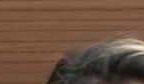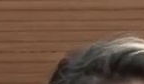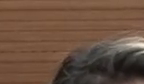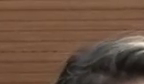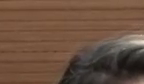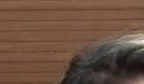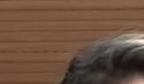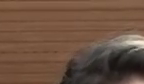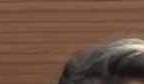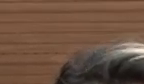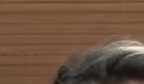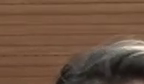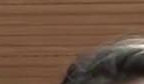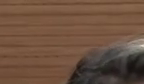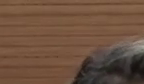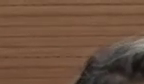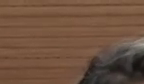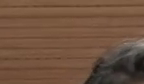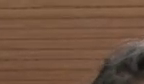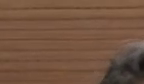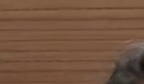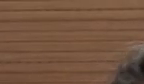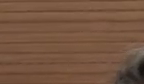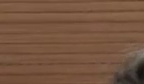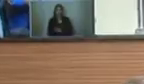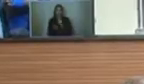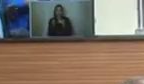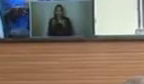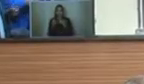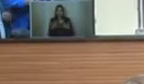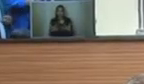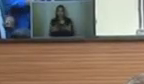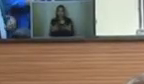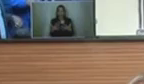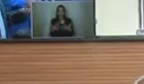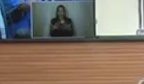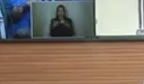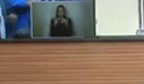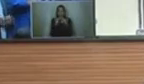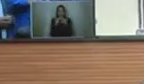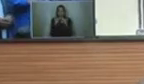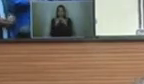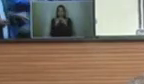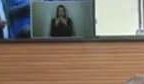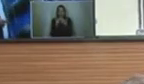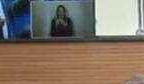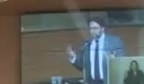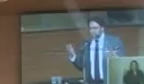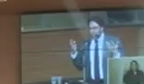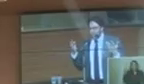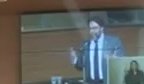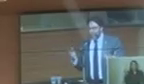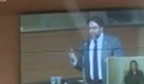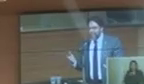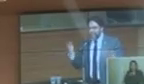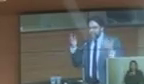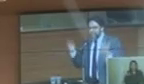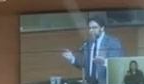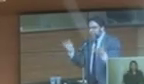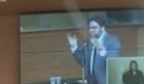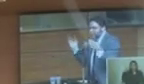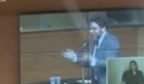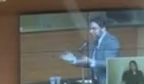solicitaram a partes para opinar sobre o projeto e também sobre o debate a respeito da matéria a proposta do